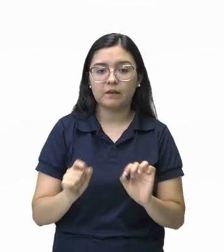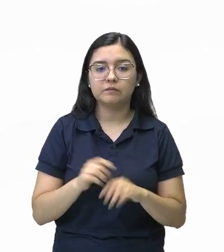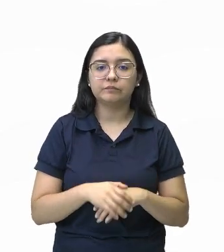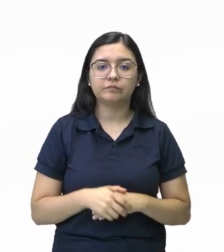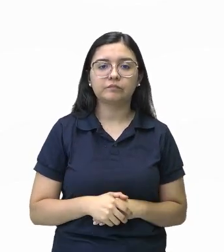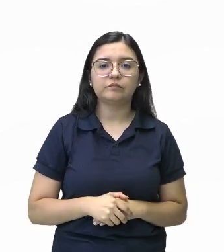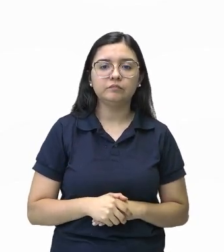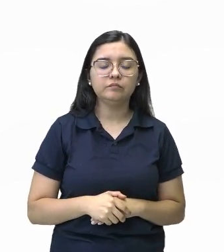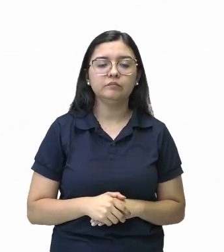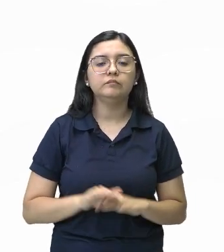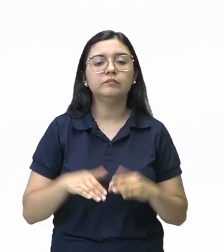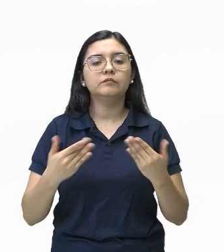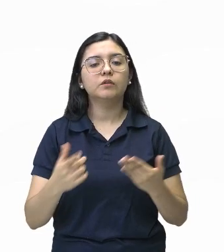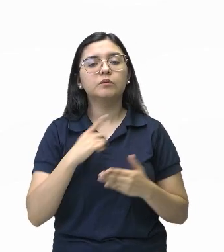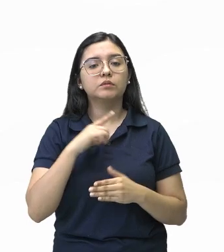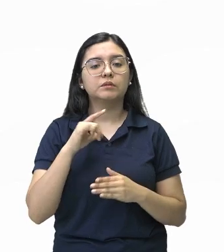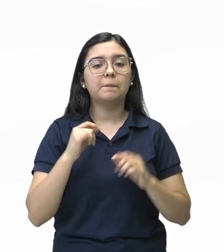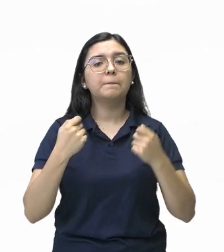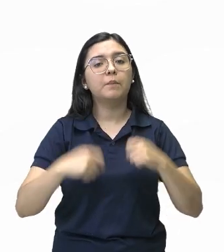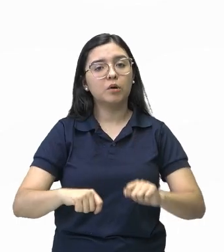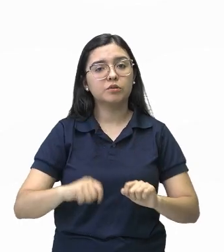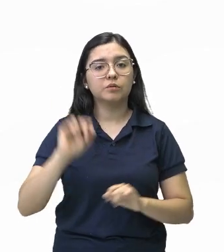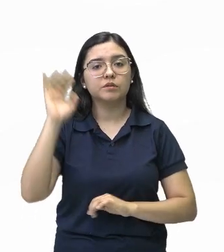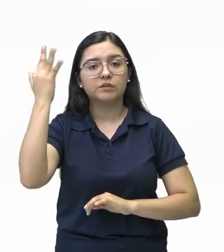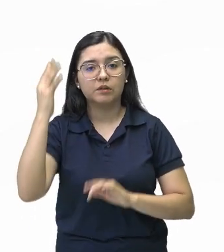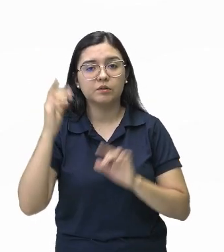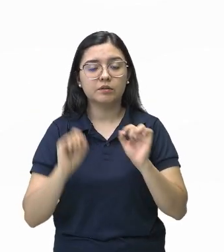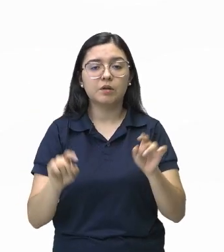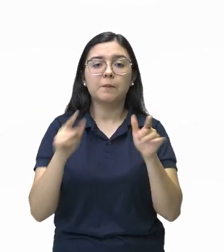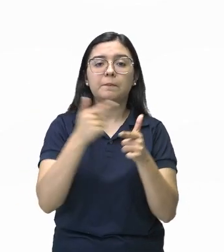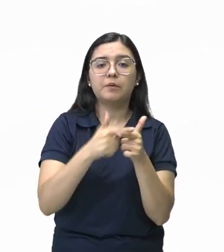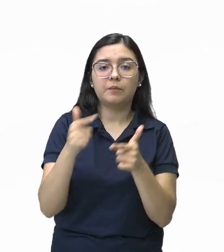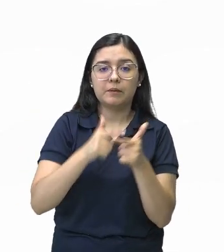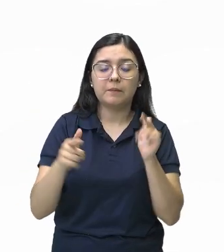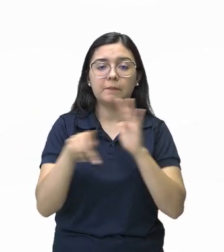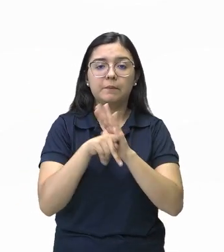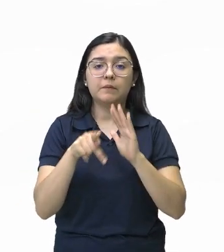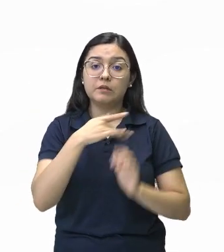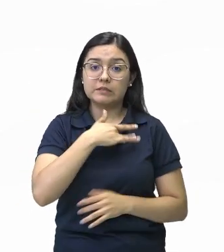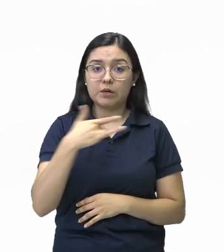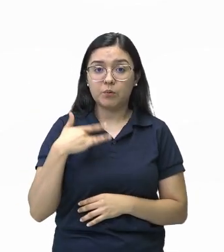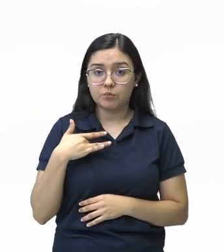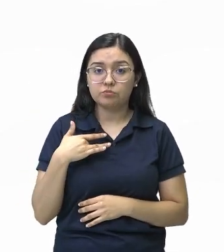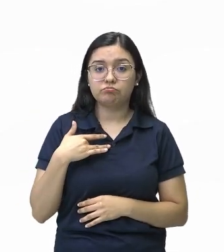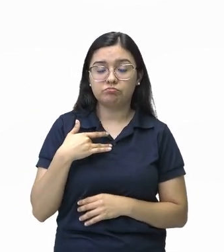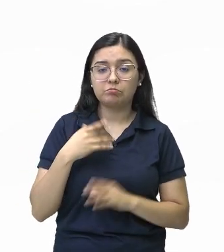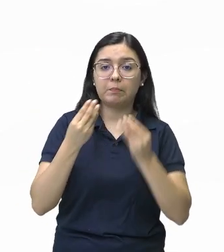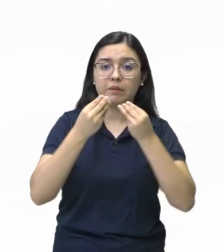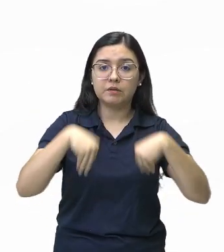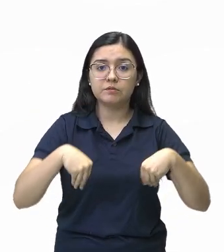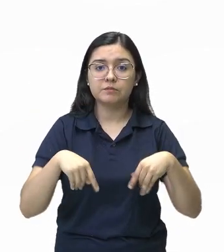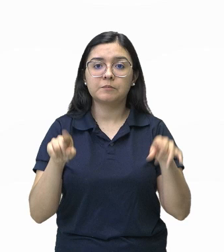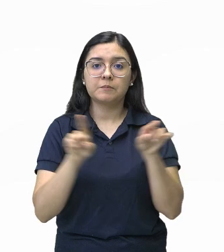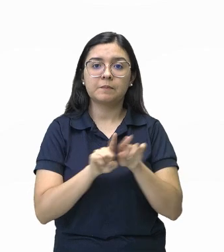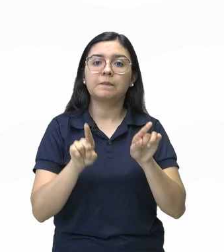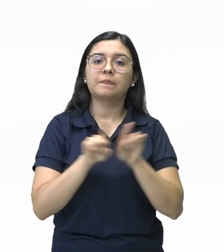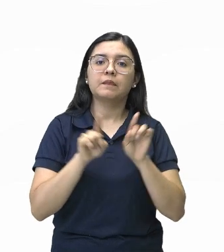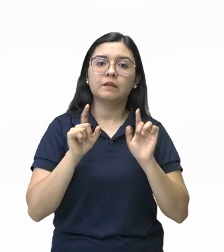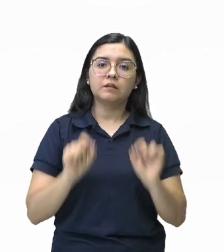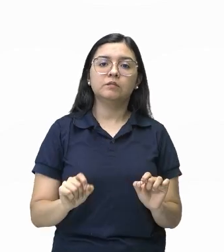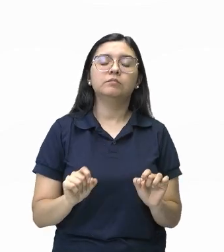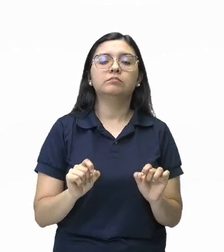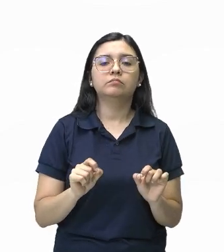prescrição pode acarretar aí em problemas na saúde da pessoa. A pressa para